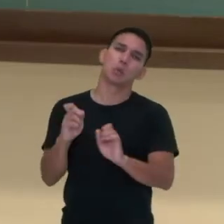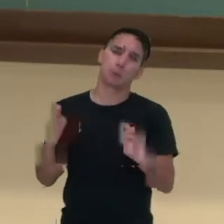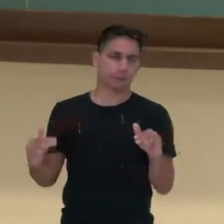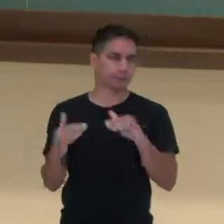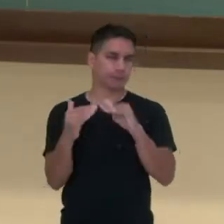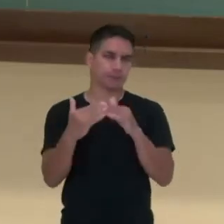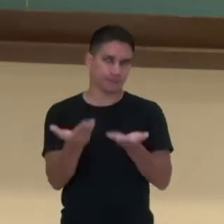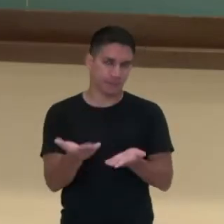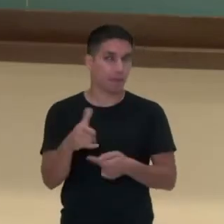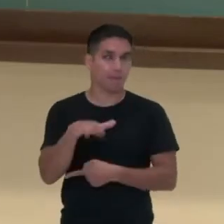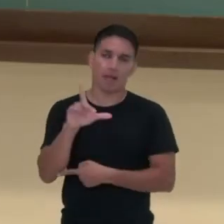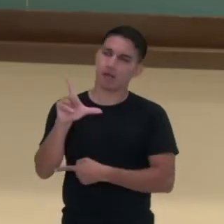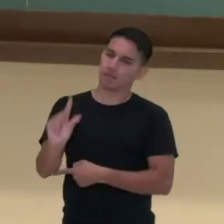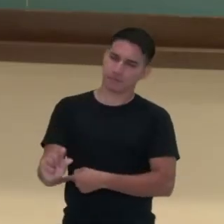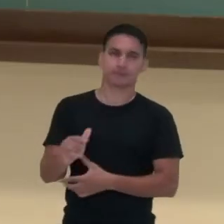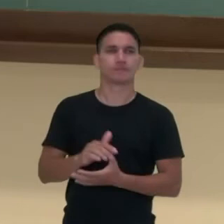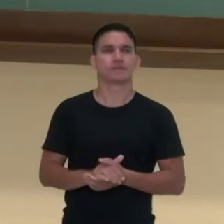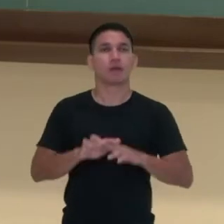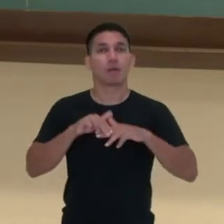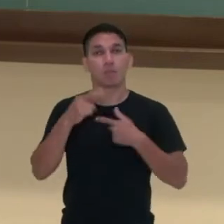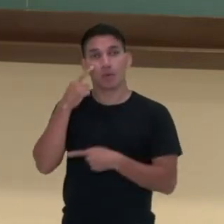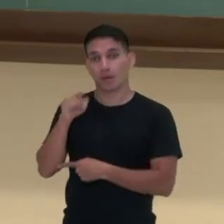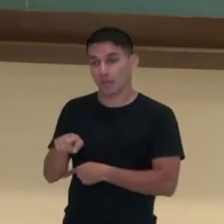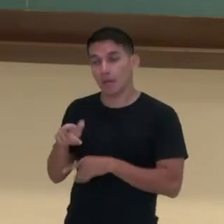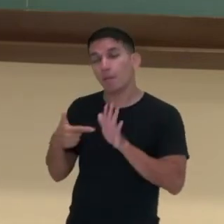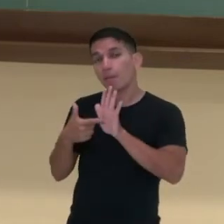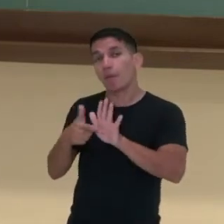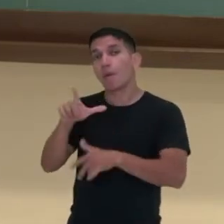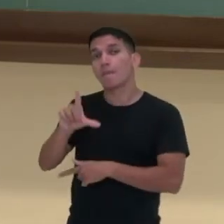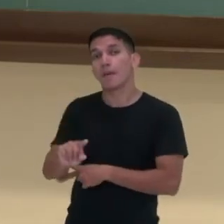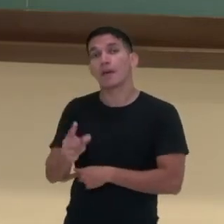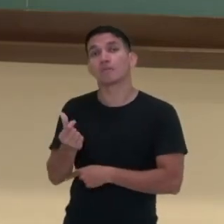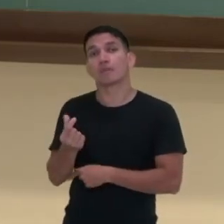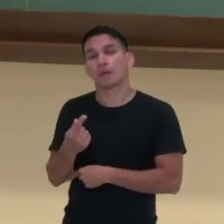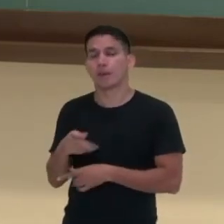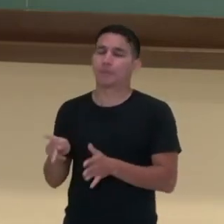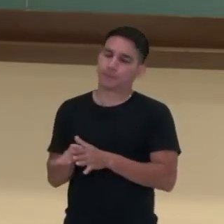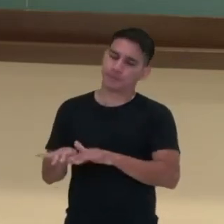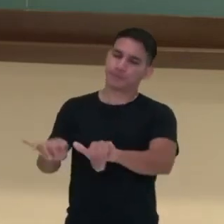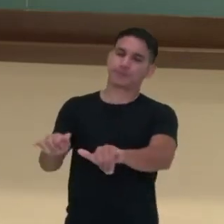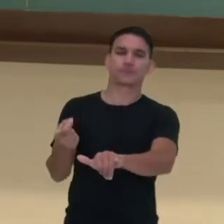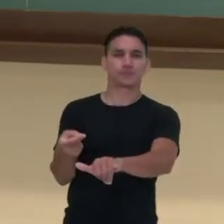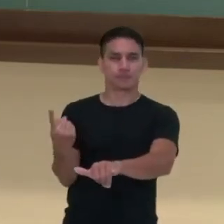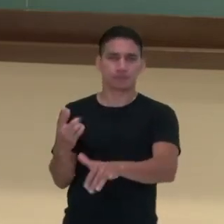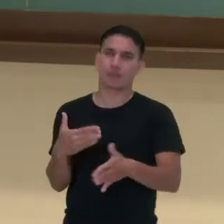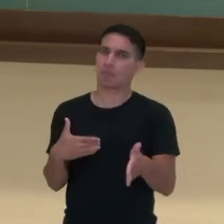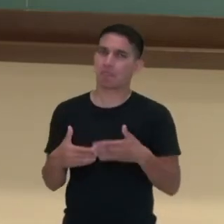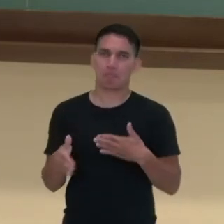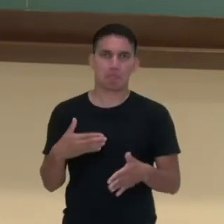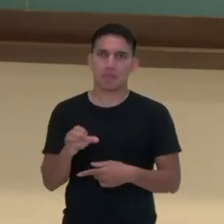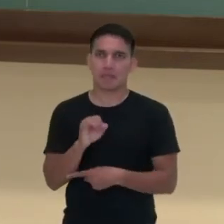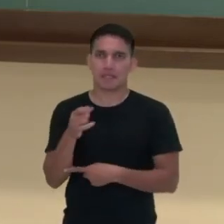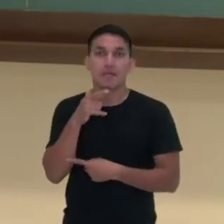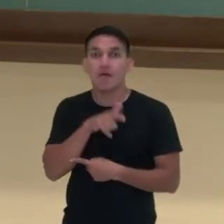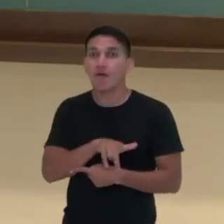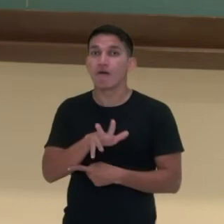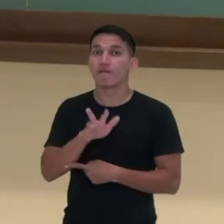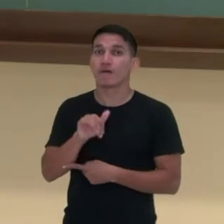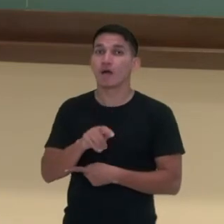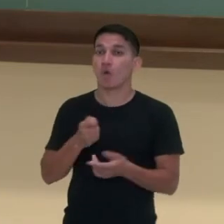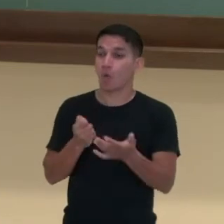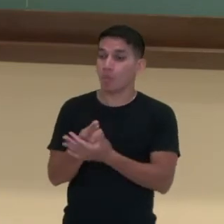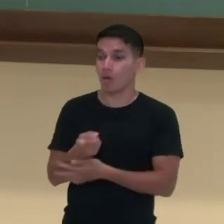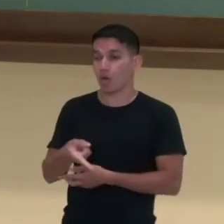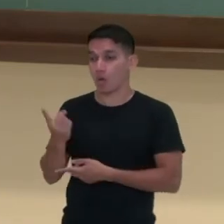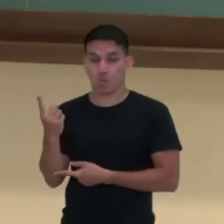que é bem mais barato? Então, quem apresenta o melhor preço, pessoal? O supermercado 1. Independente se eu vou comprar pro abrigo 1,